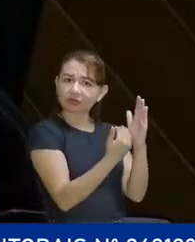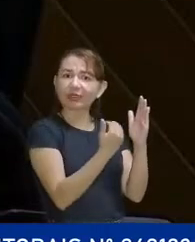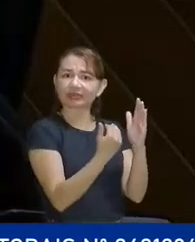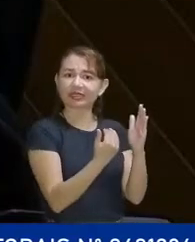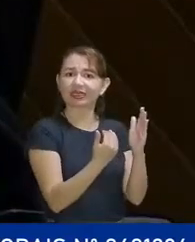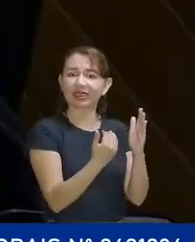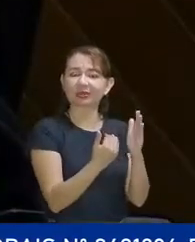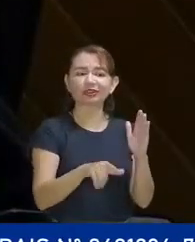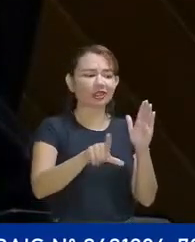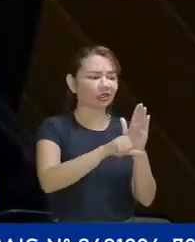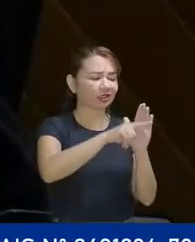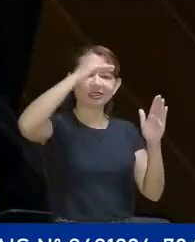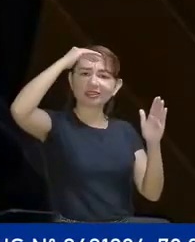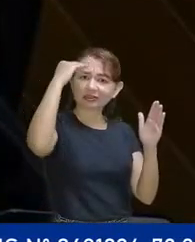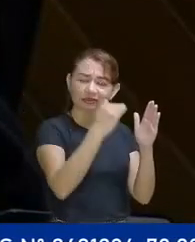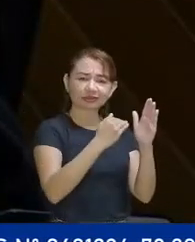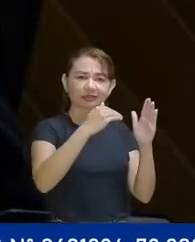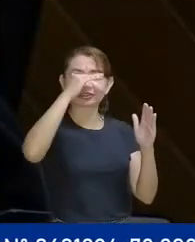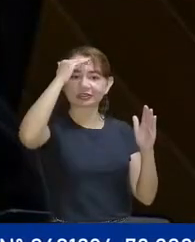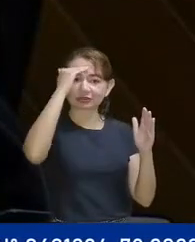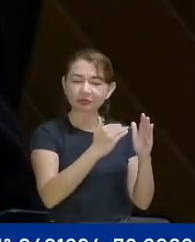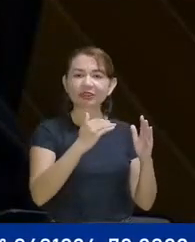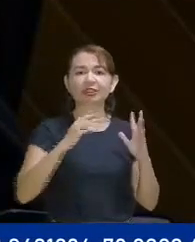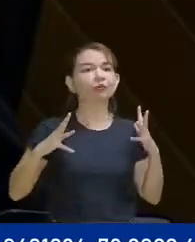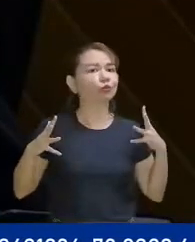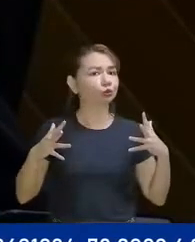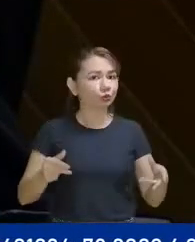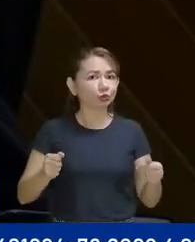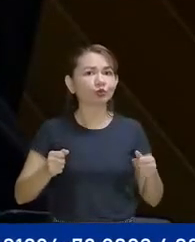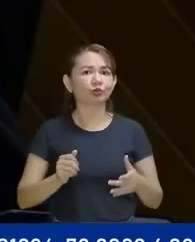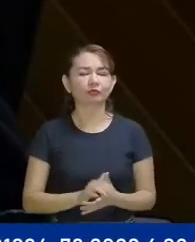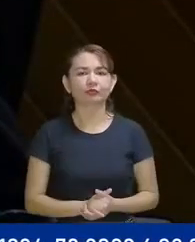da legislação, de modo que